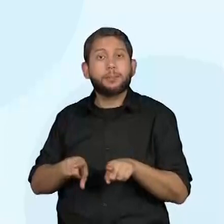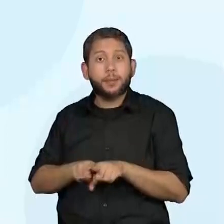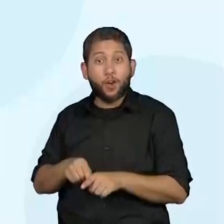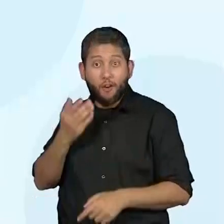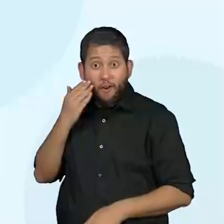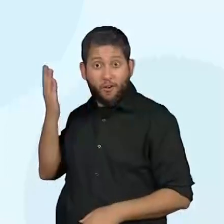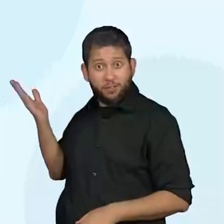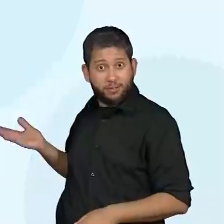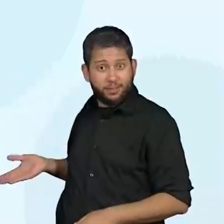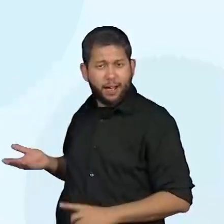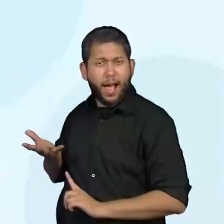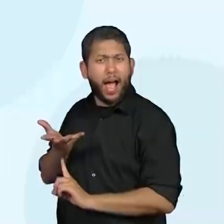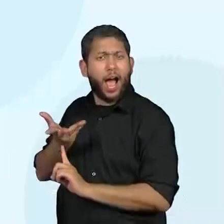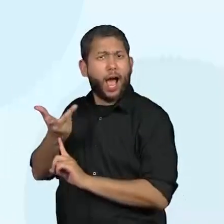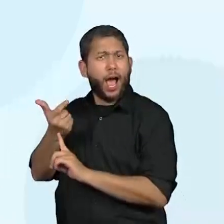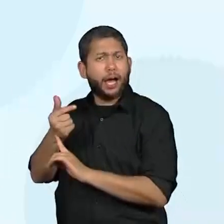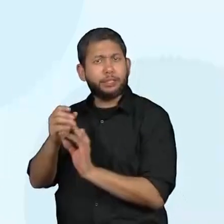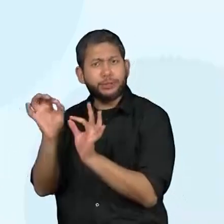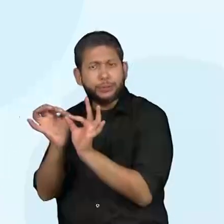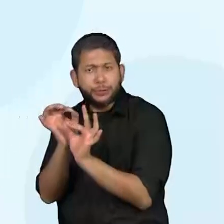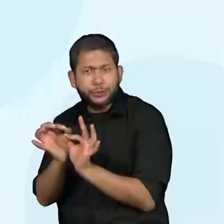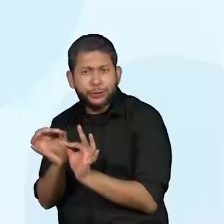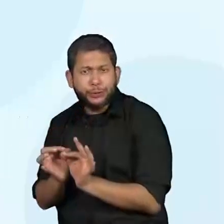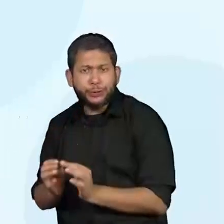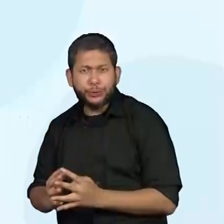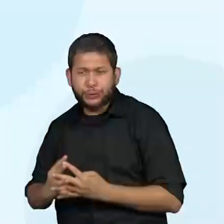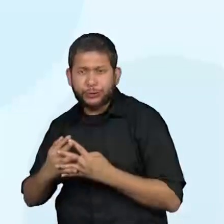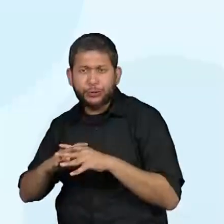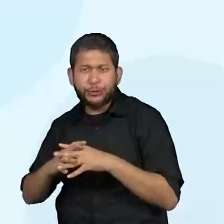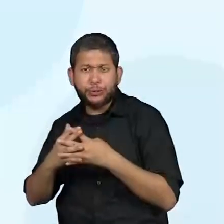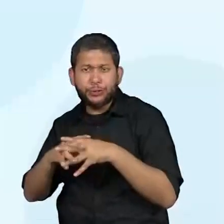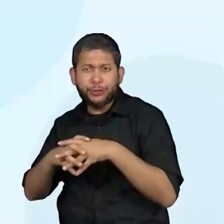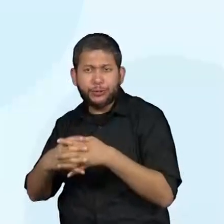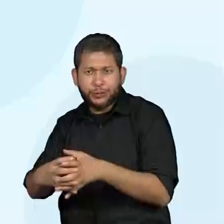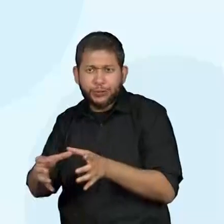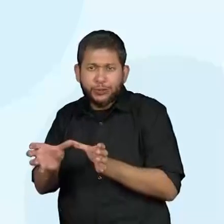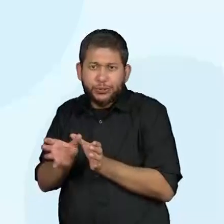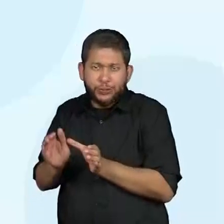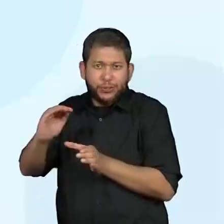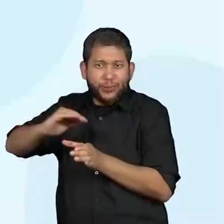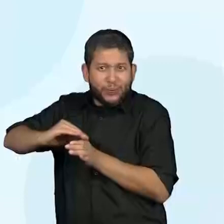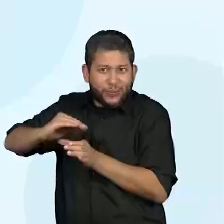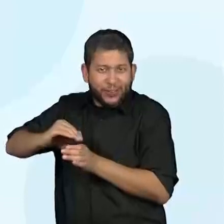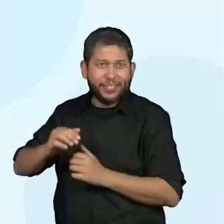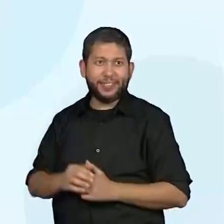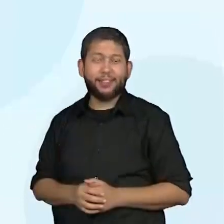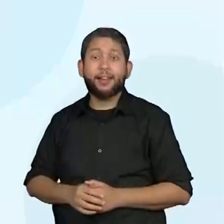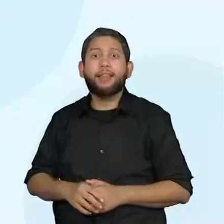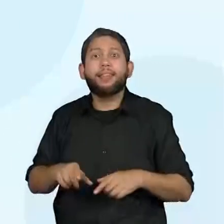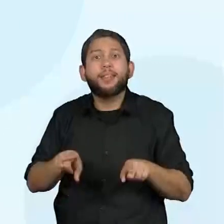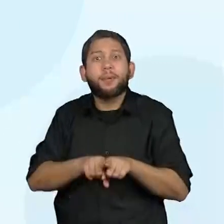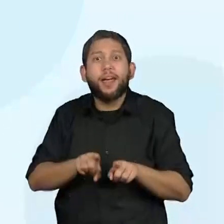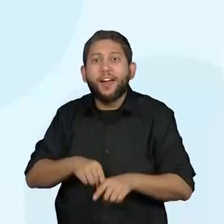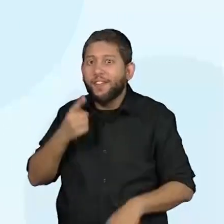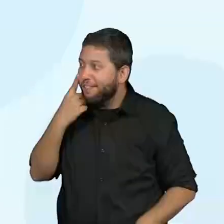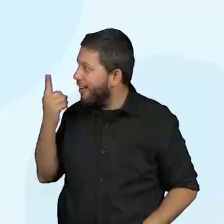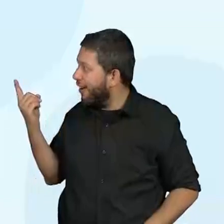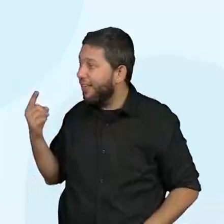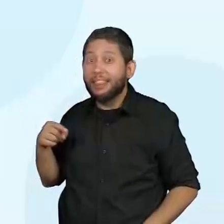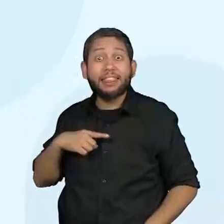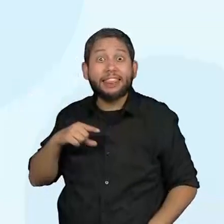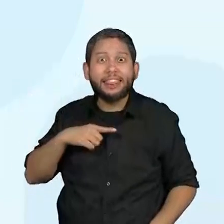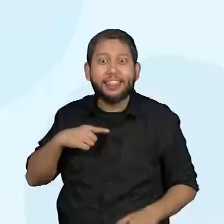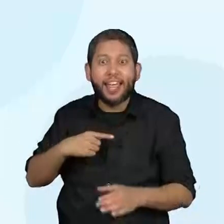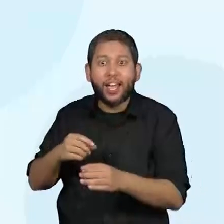artes aí também, olha só, temperos, especiarias, né, e tudo isso